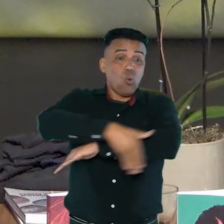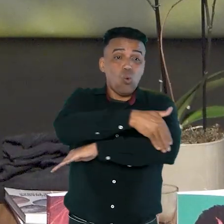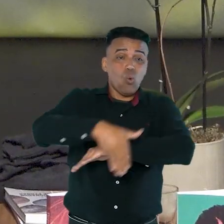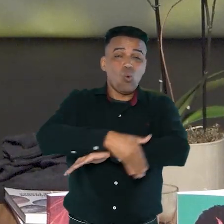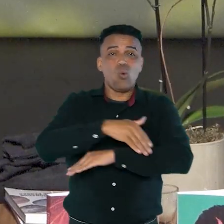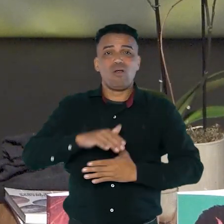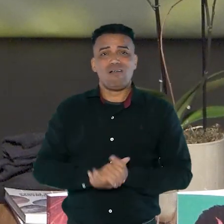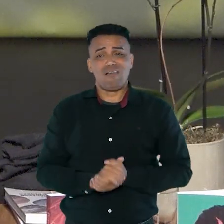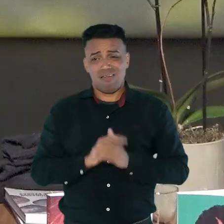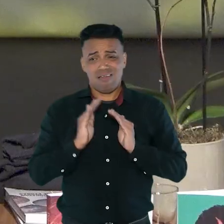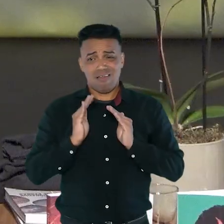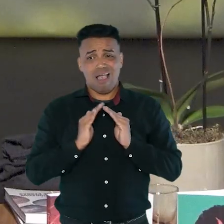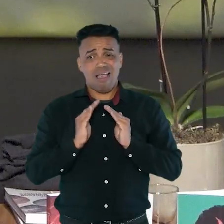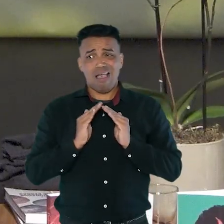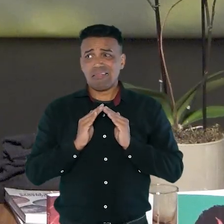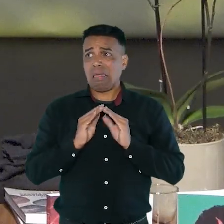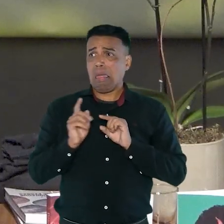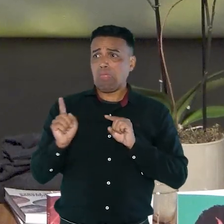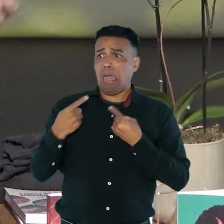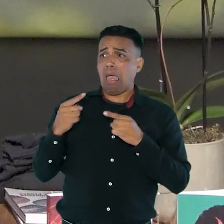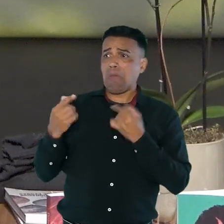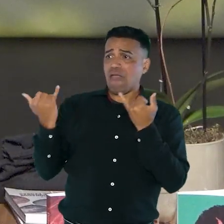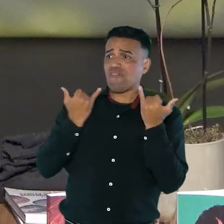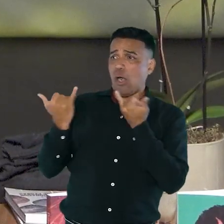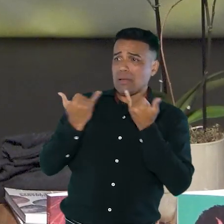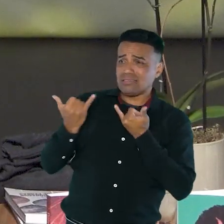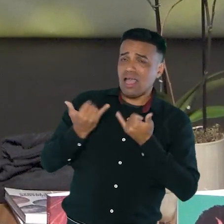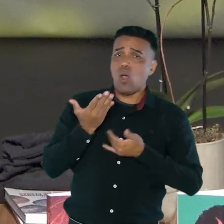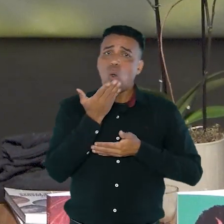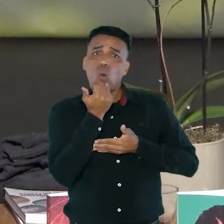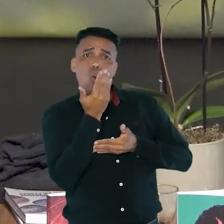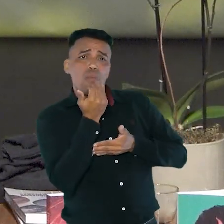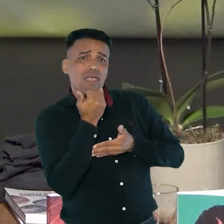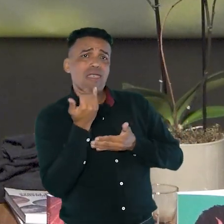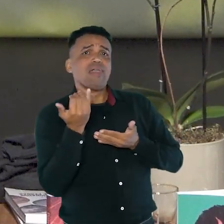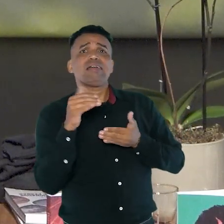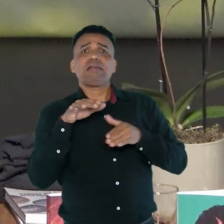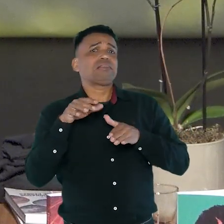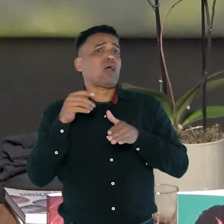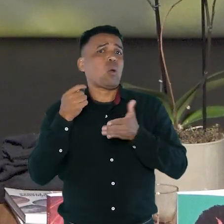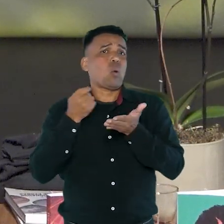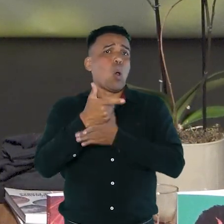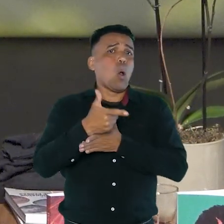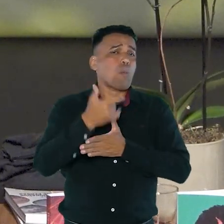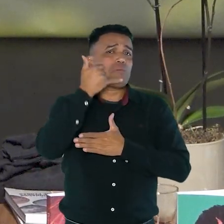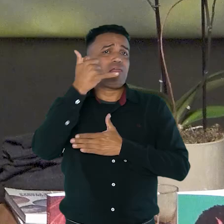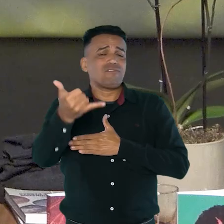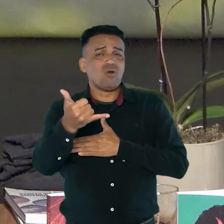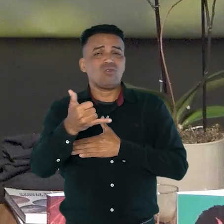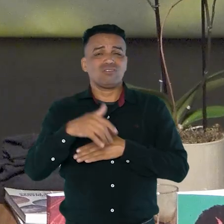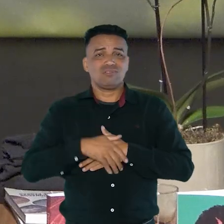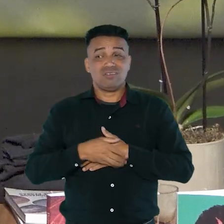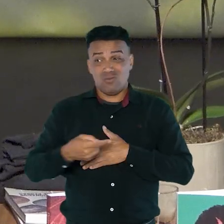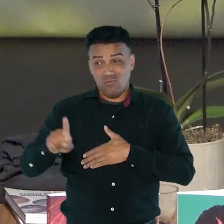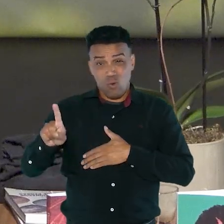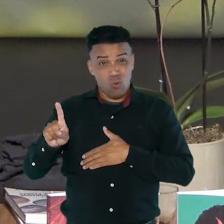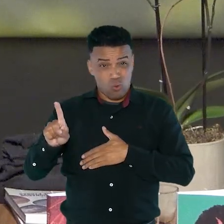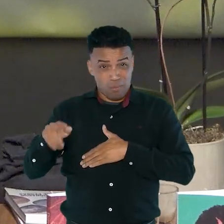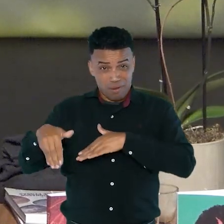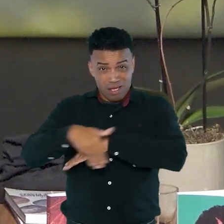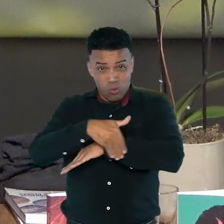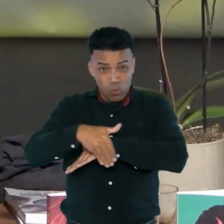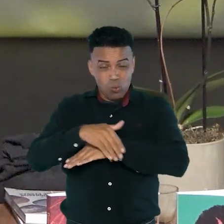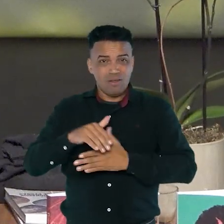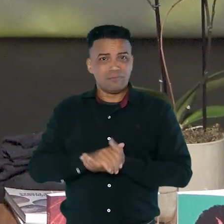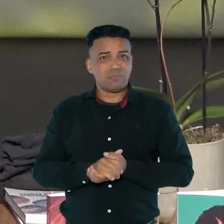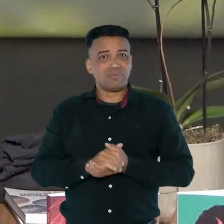de casa, sendo massacrado pela informação, pela comida, pelo tudo está na sua casa. Eu vou sair para quê, mano?